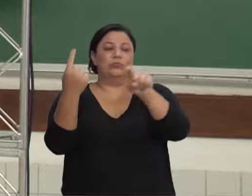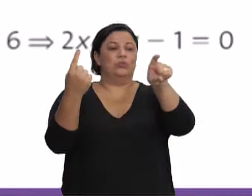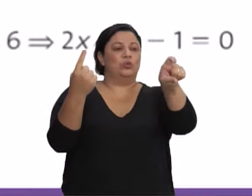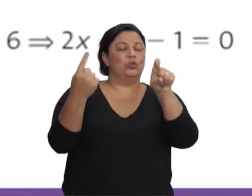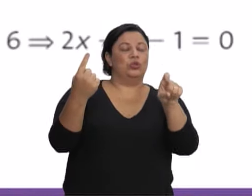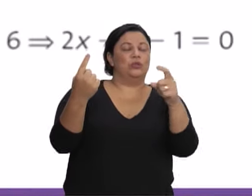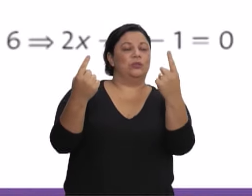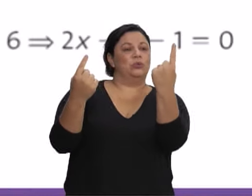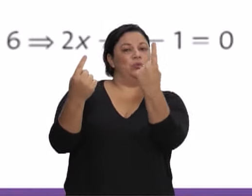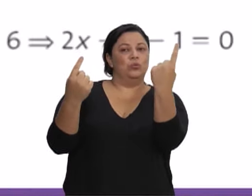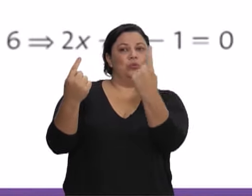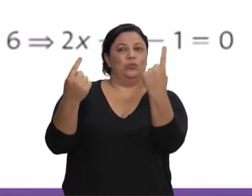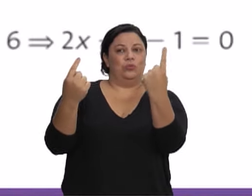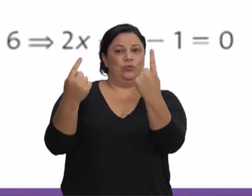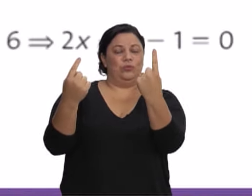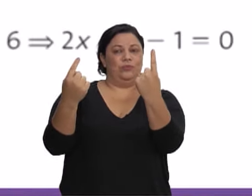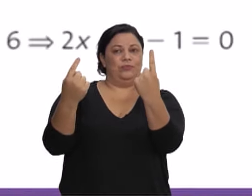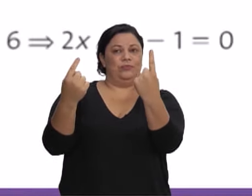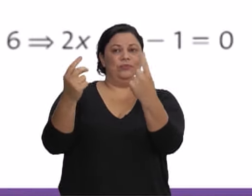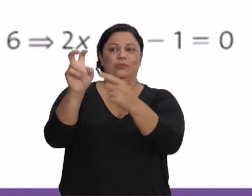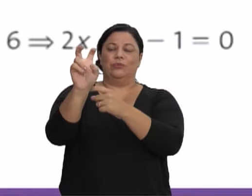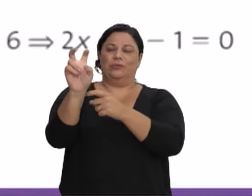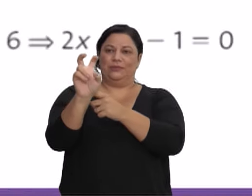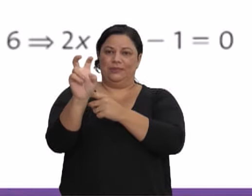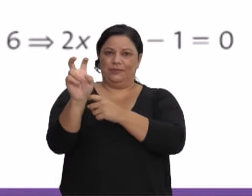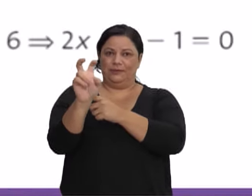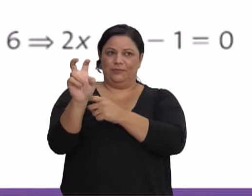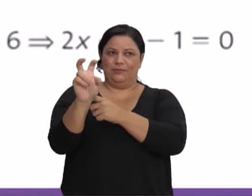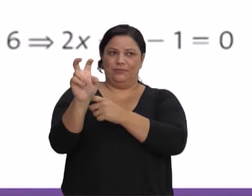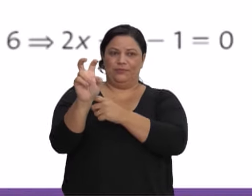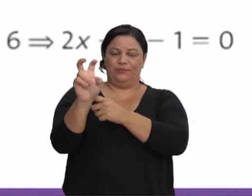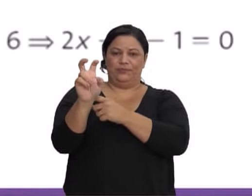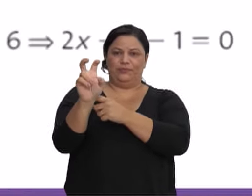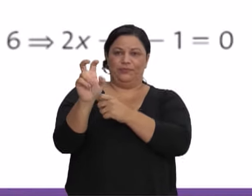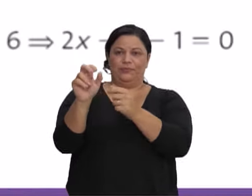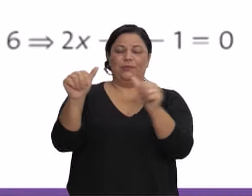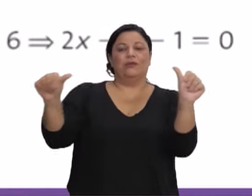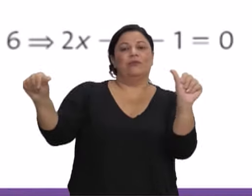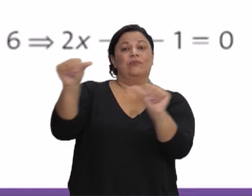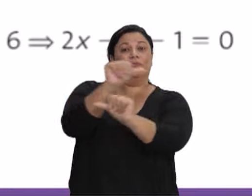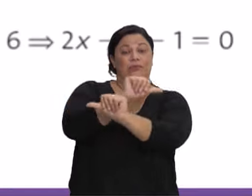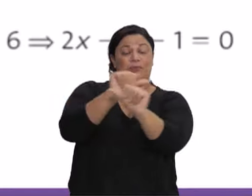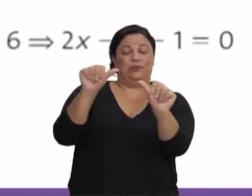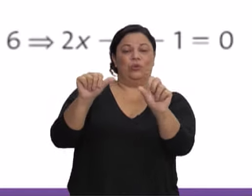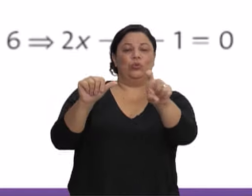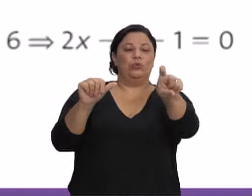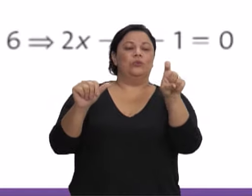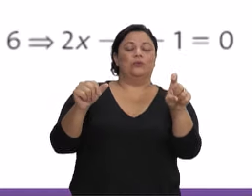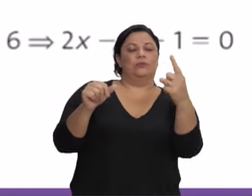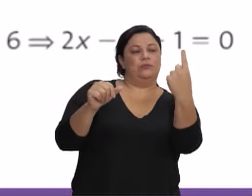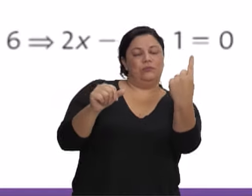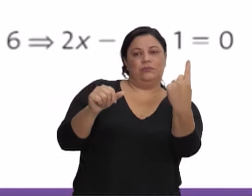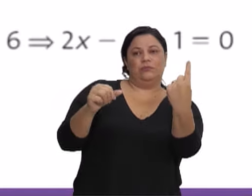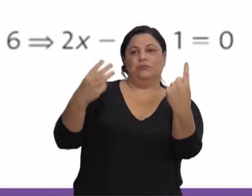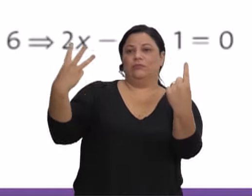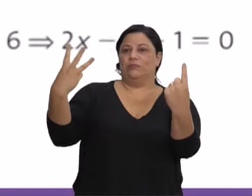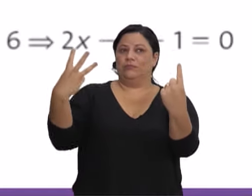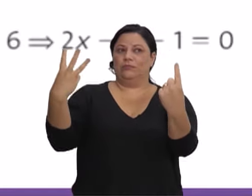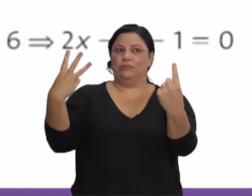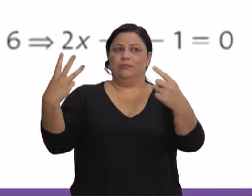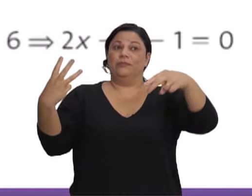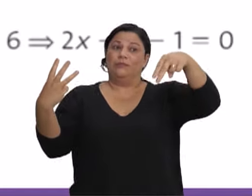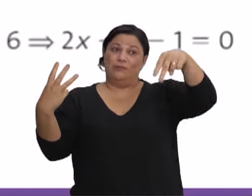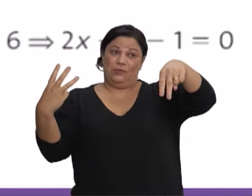5. O Y1 por 5 e o X1 por 3. E meu M eu vou substituir